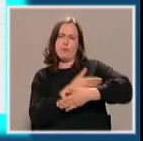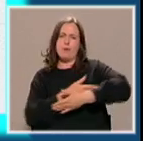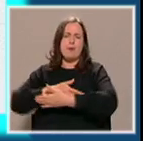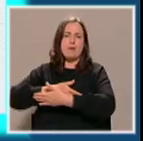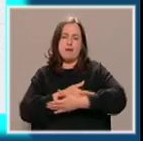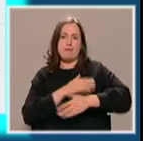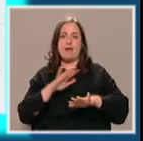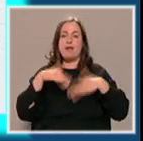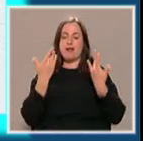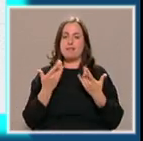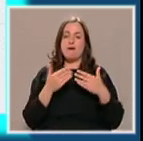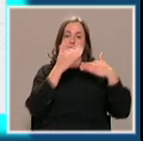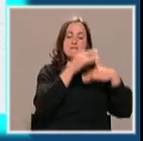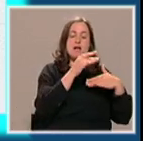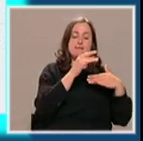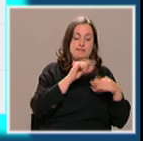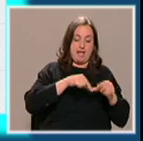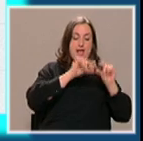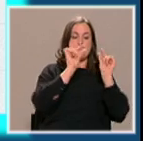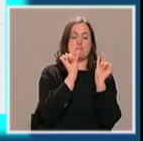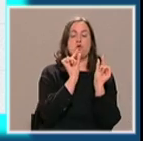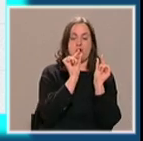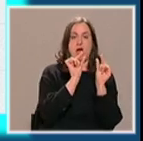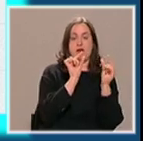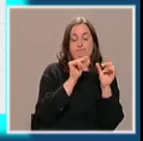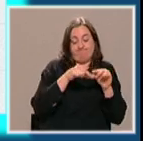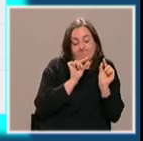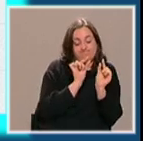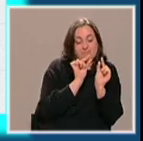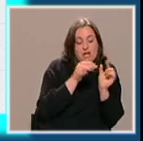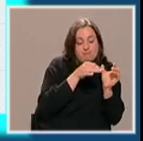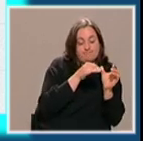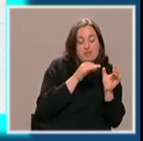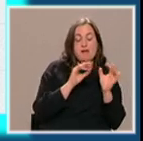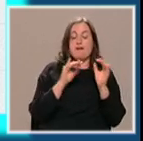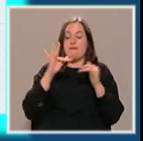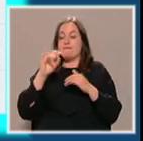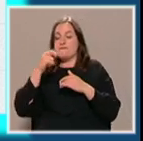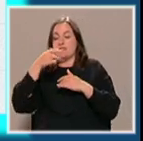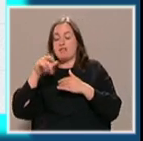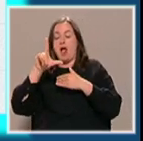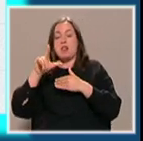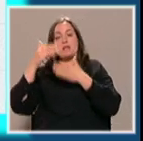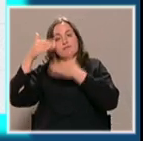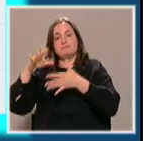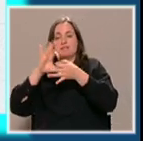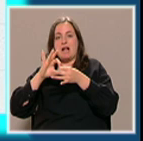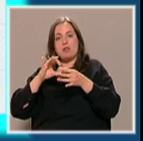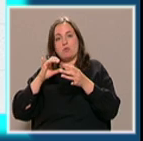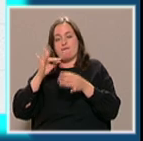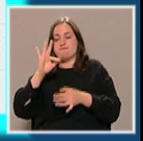nome indica, na fase embrionária falamos em embrião, na fase fetal de feto. Se olharmos,